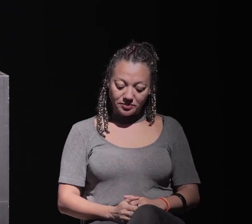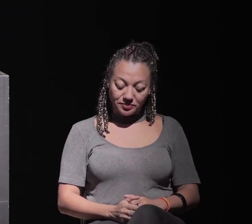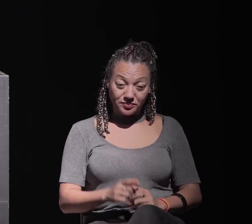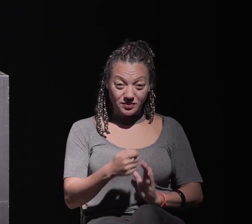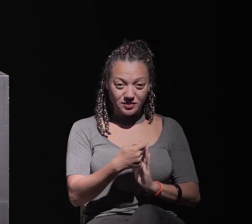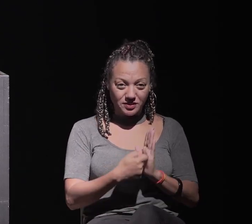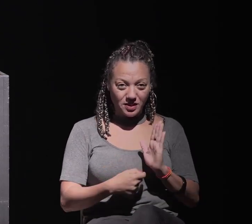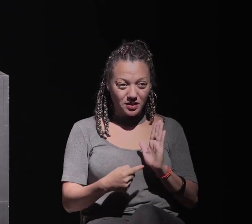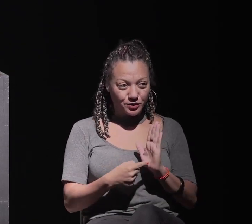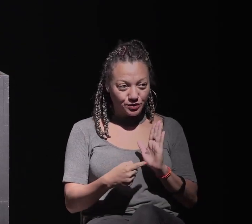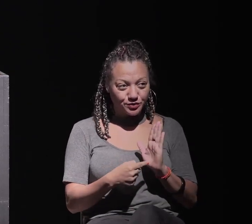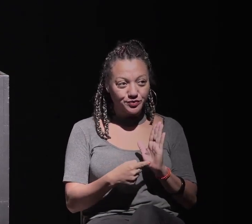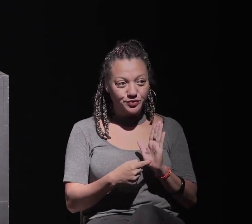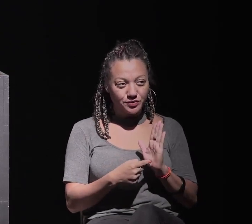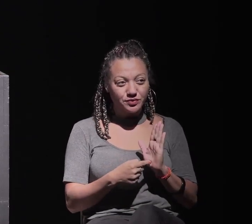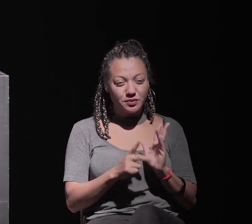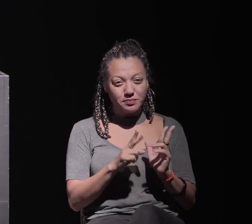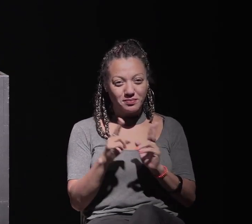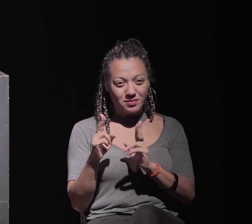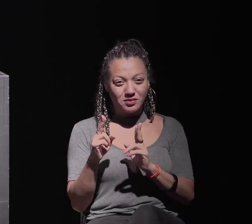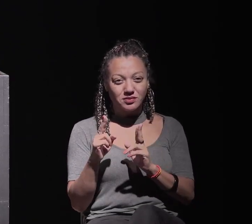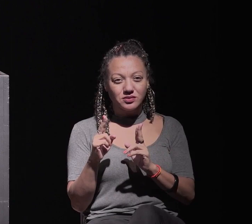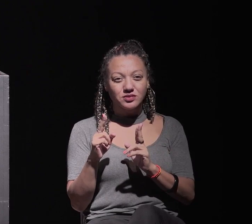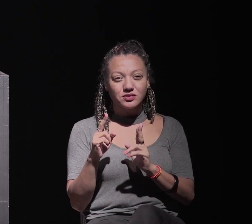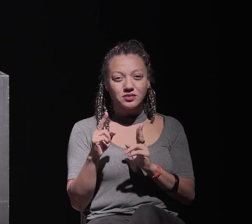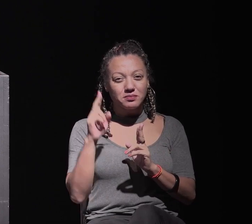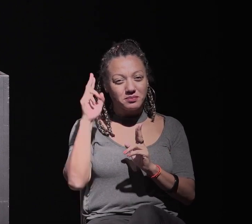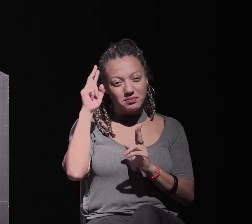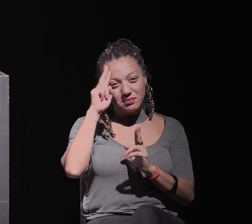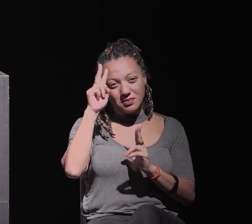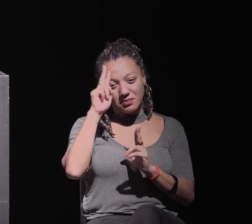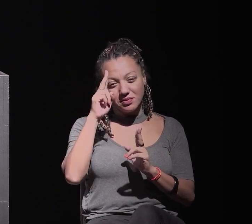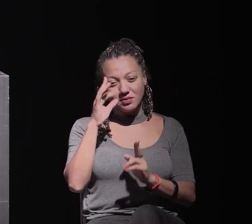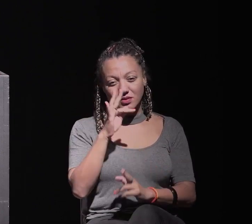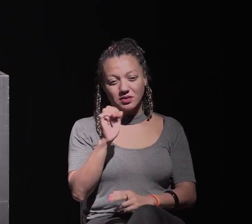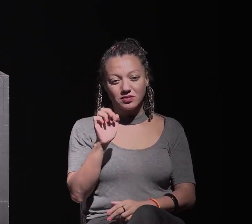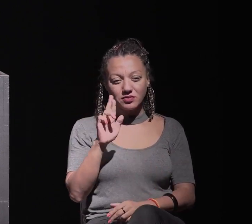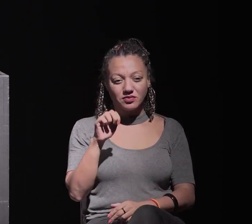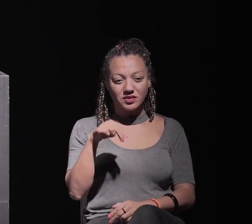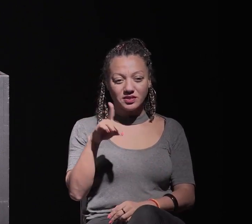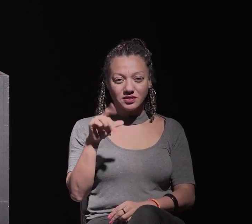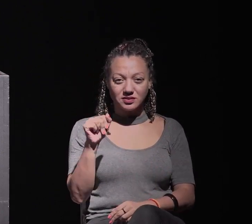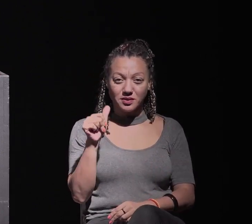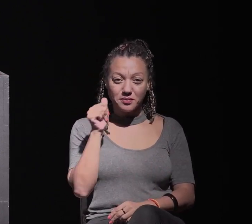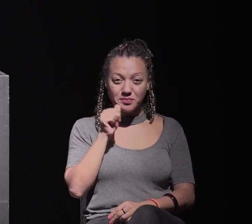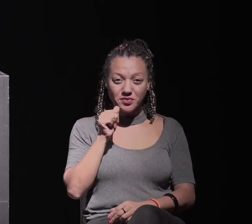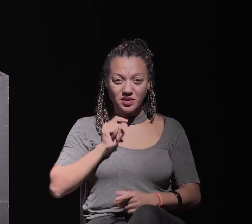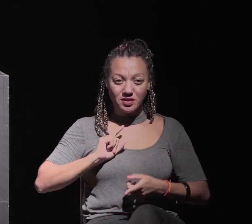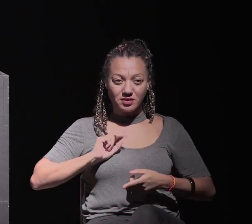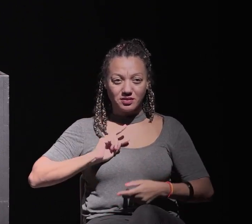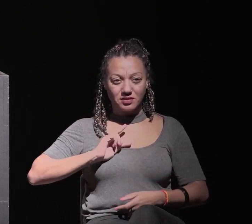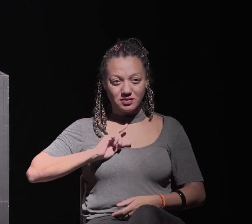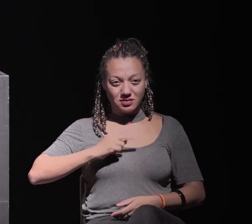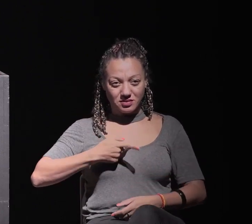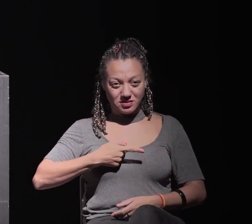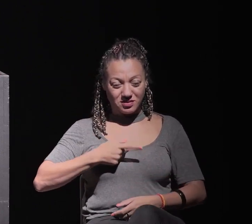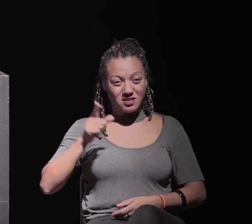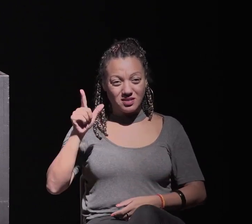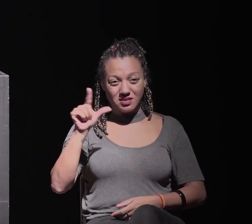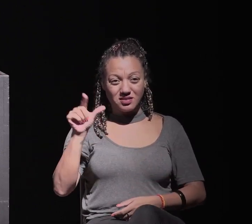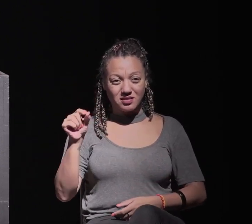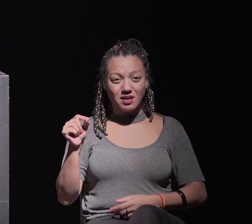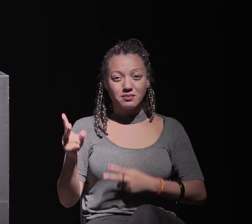Esse texto é parte das memórias de Fernanda de Albuquerque, que é uma travesti que foi presa na Itália na década de